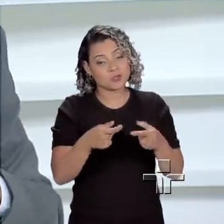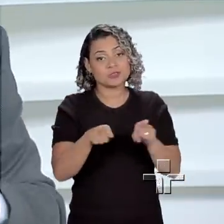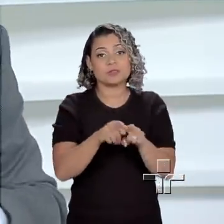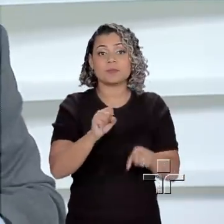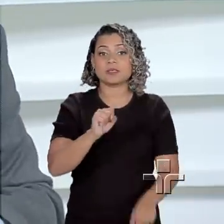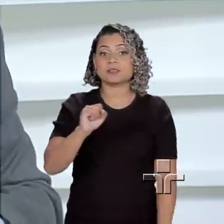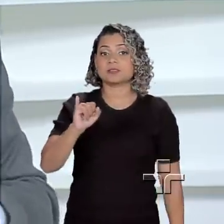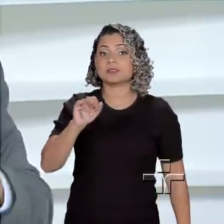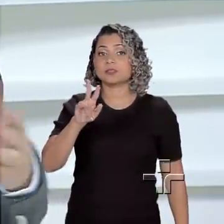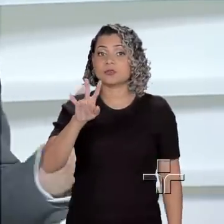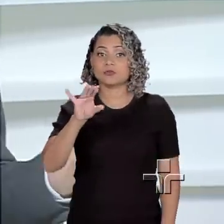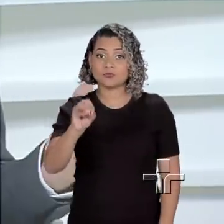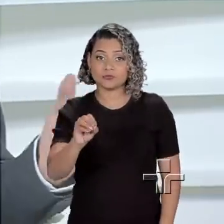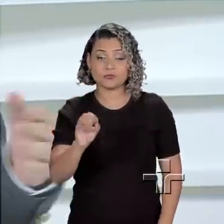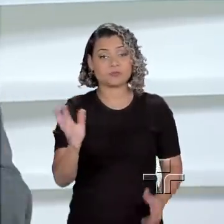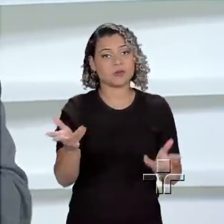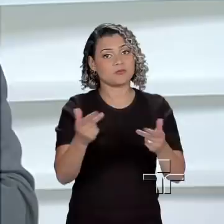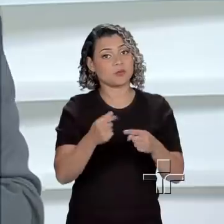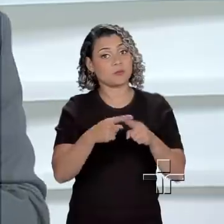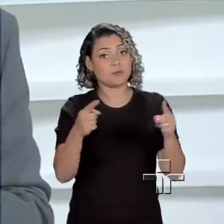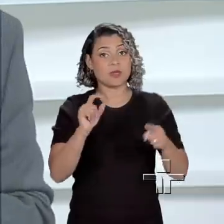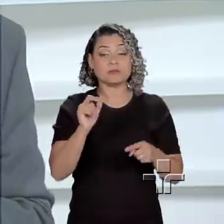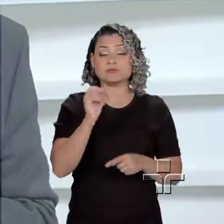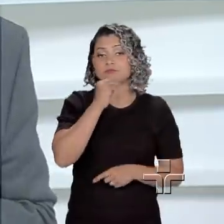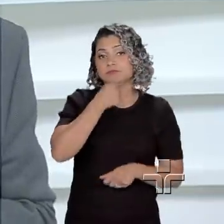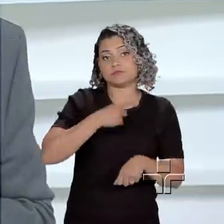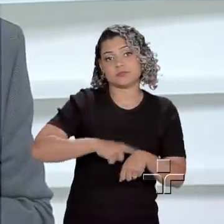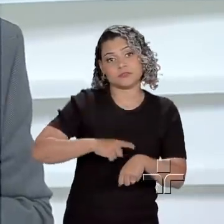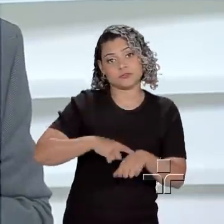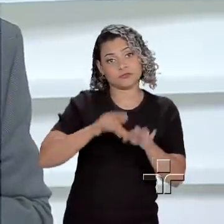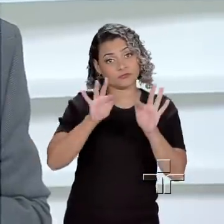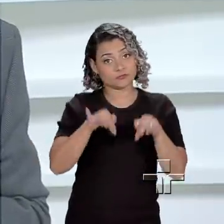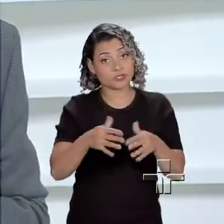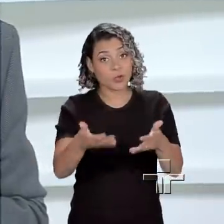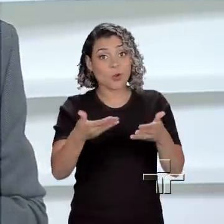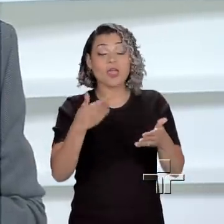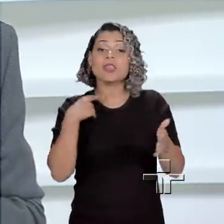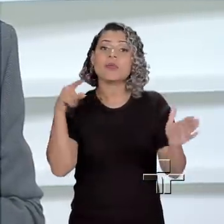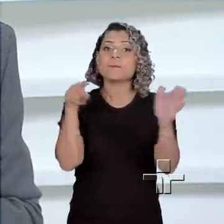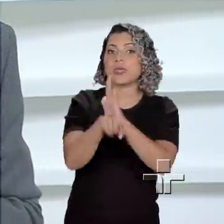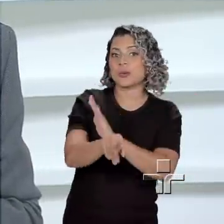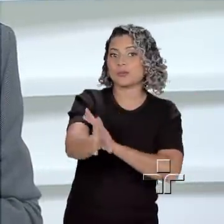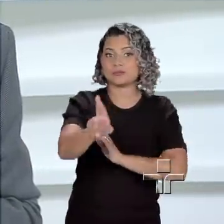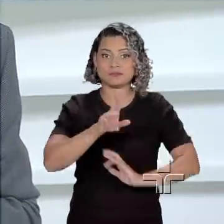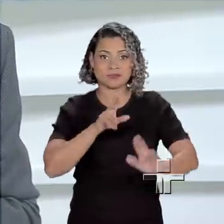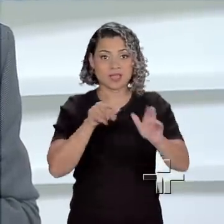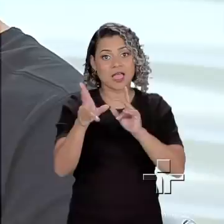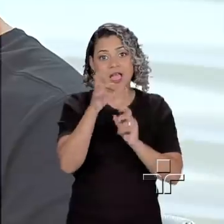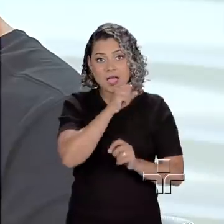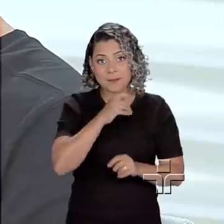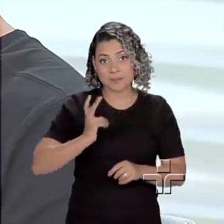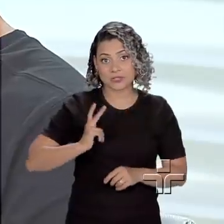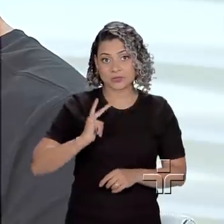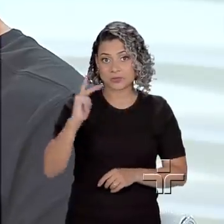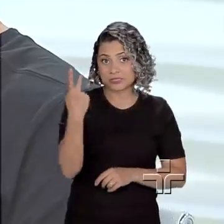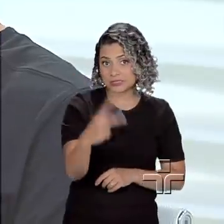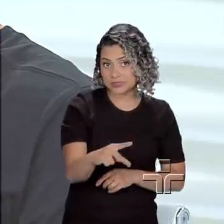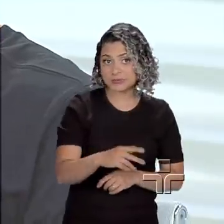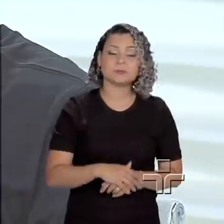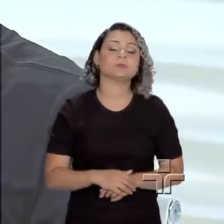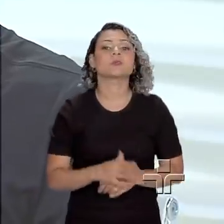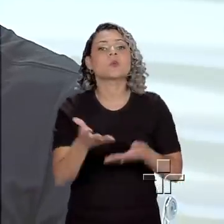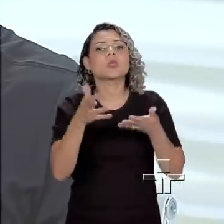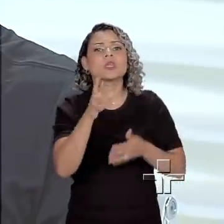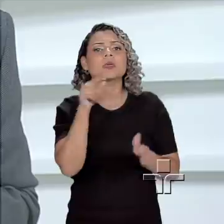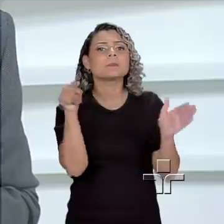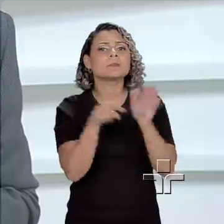Silvio espetacular. Infelizmente estão acabando, eu queria fazer uma série de perguntas pessoais para você. Prazer. Queria que você